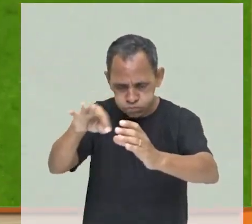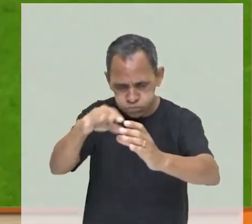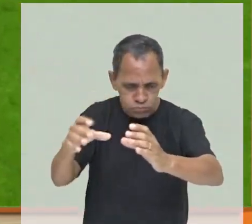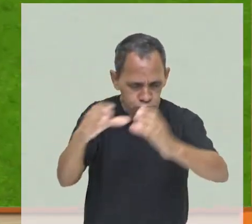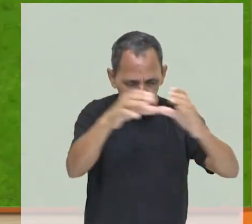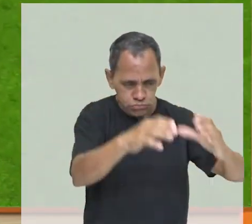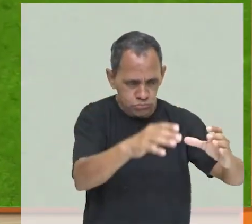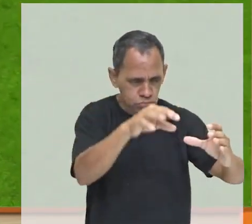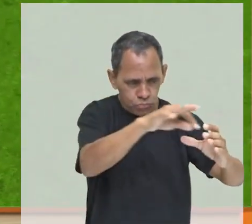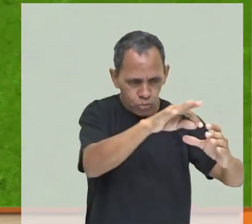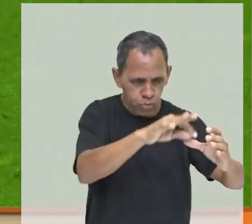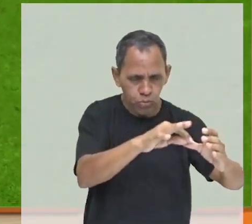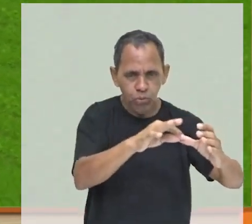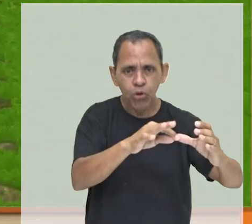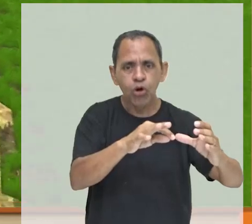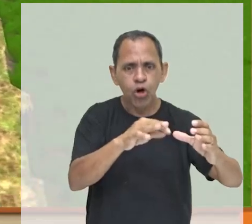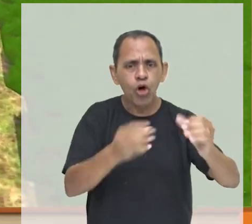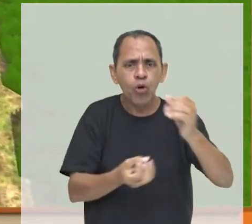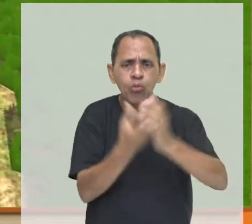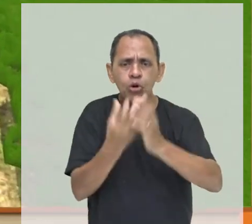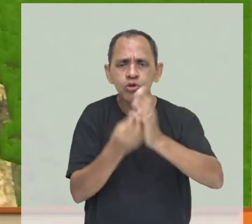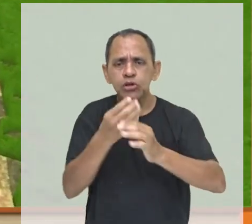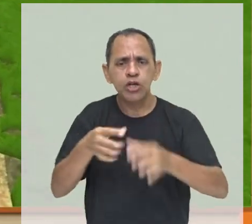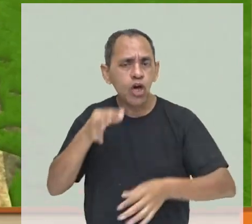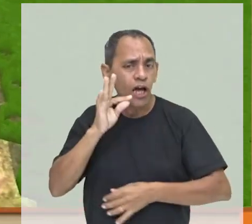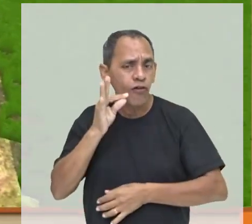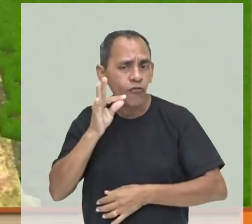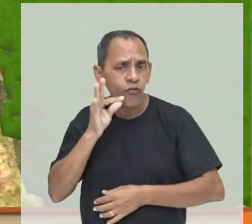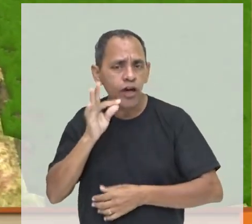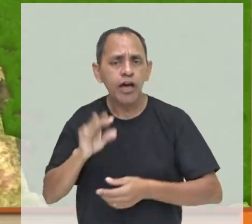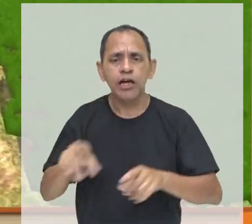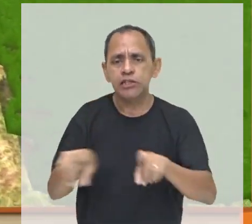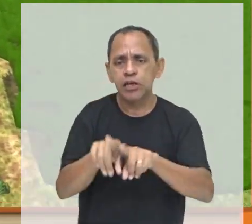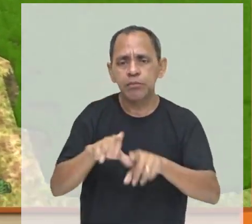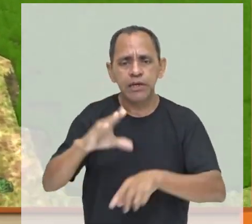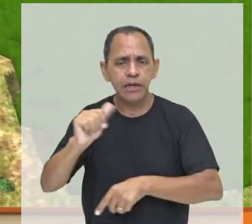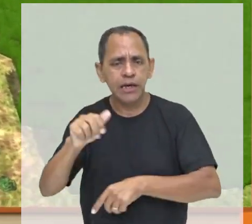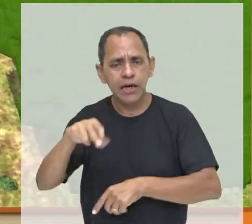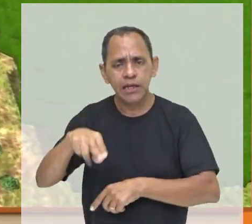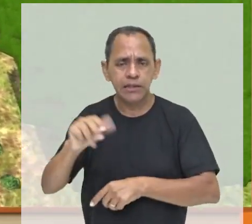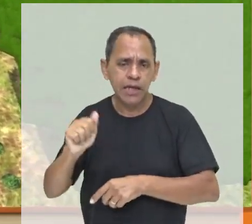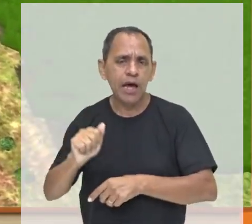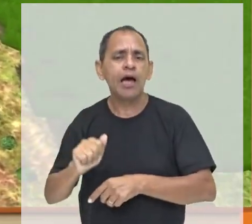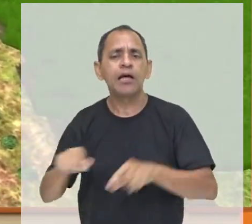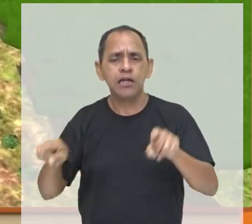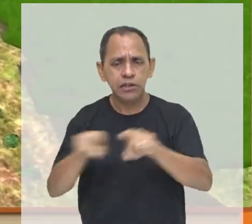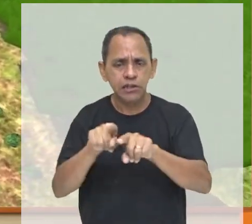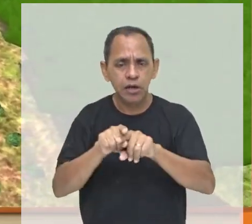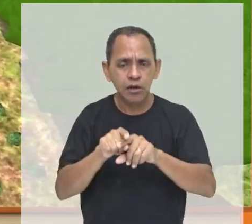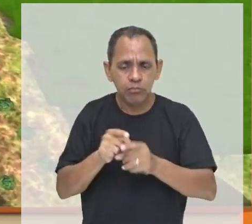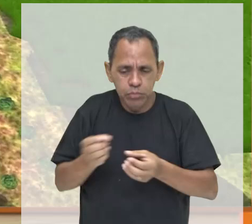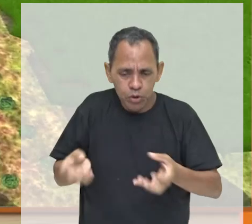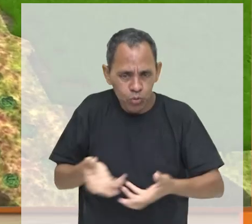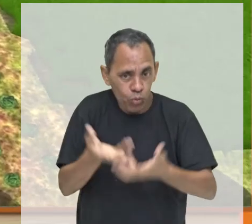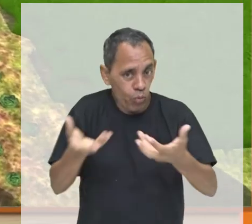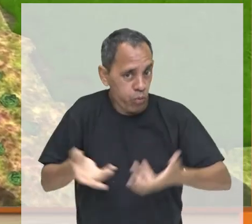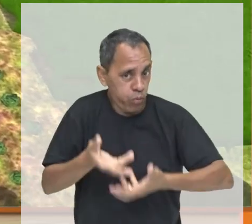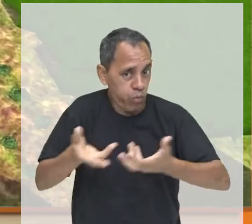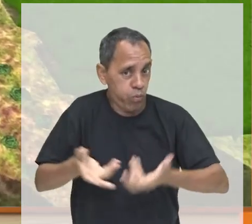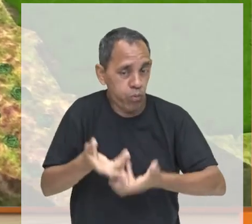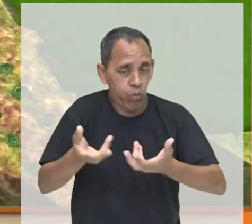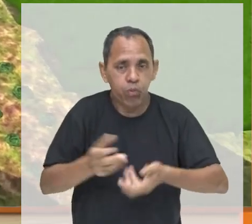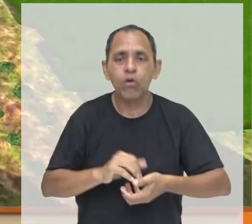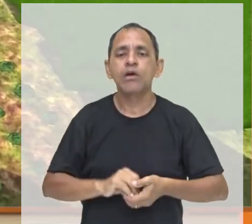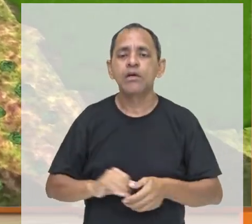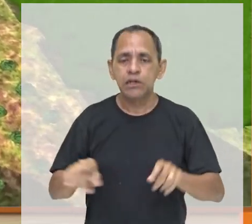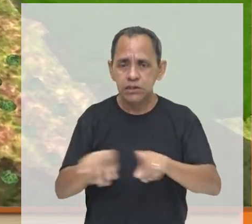cana-de-açúcar, aqui no meio, nesse mesmo período, vamos ter aí as hortaliças, e no mesmo período vamos ter ali o